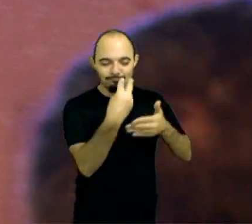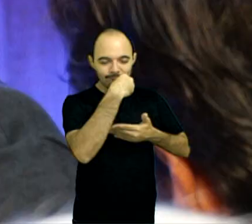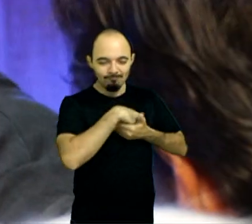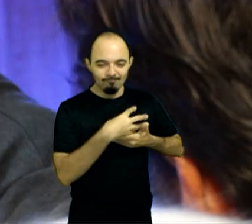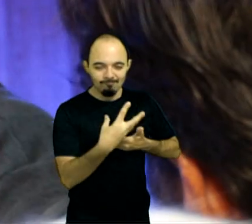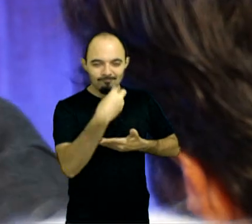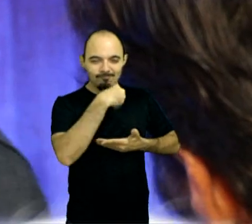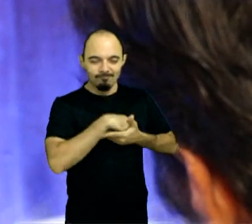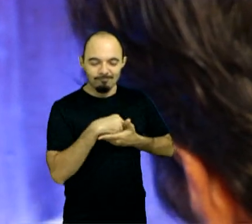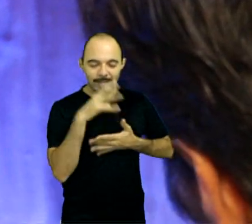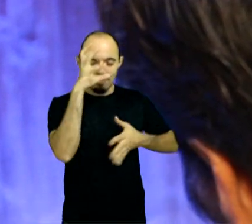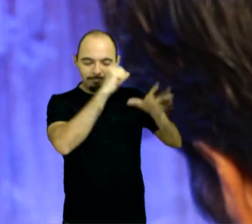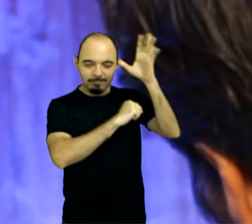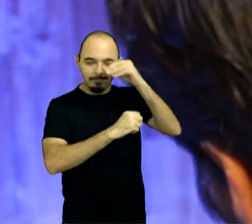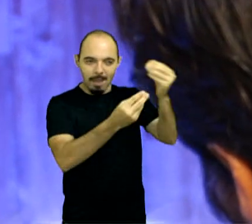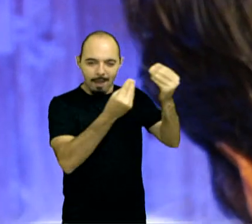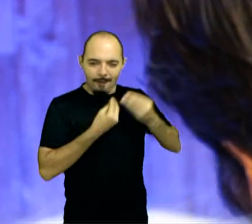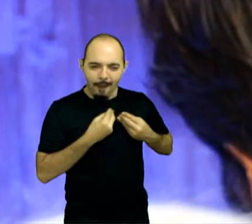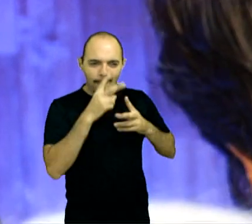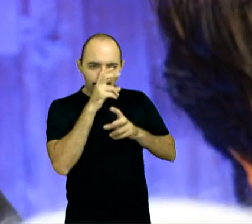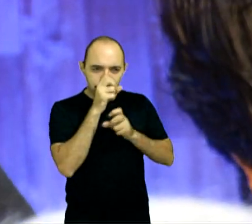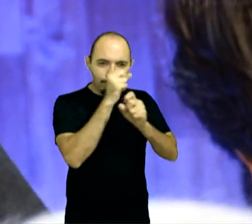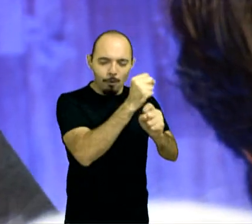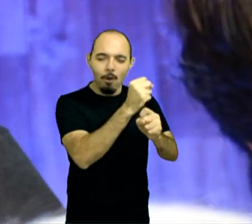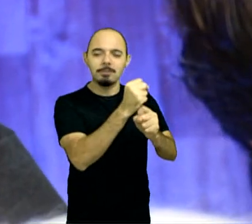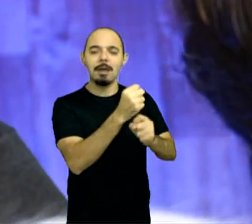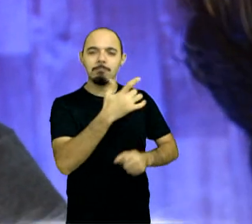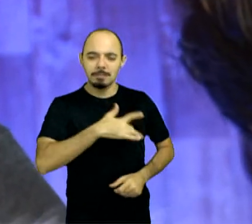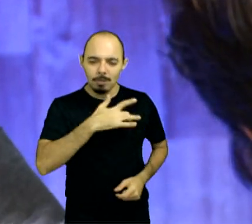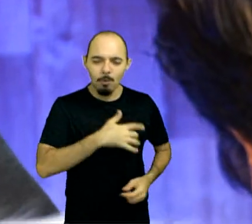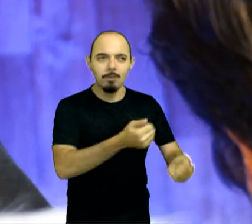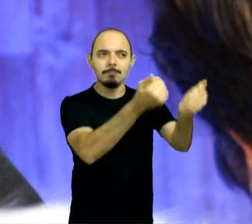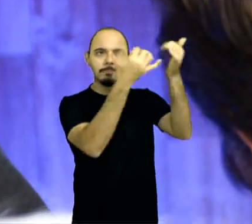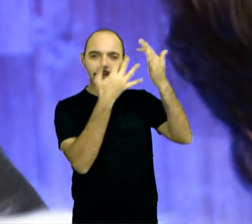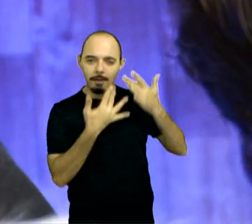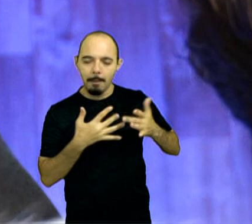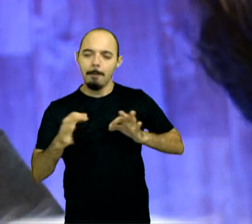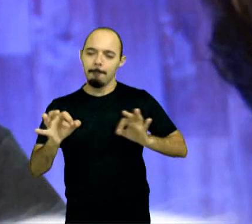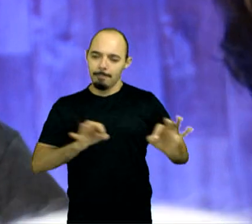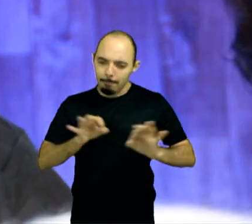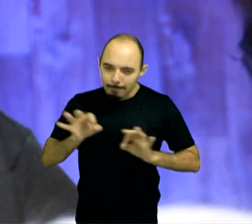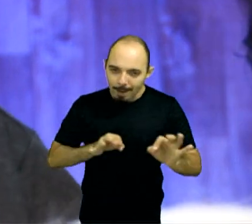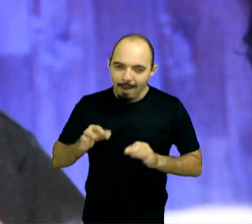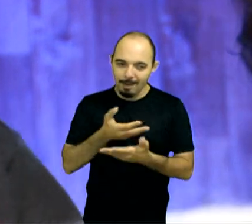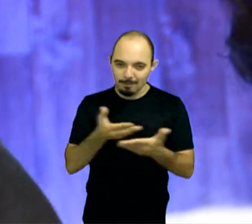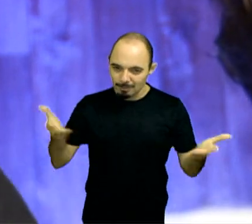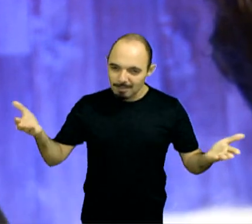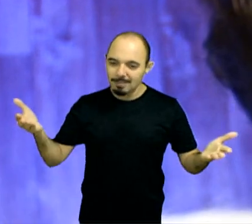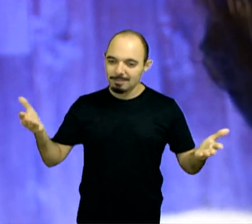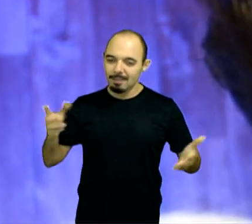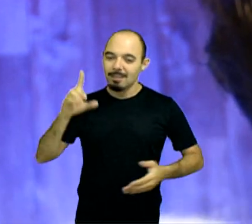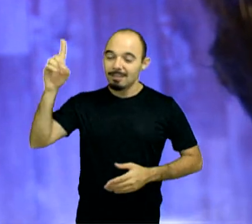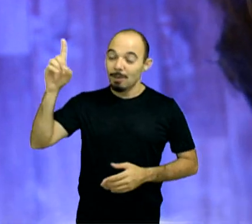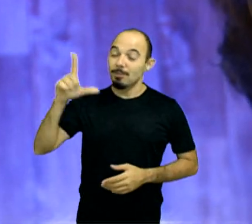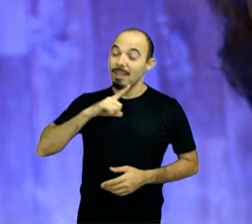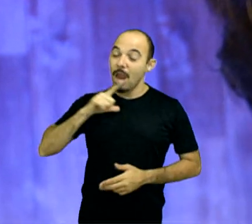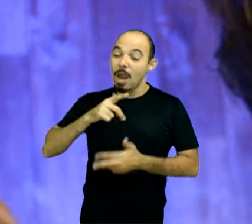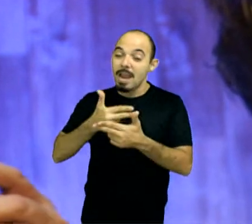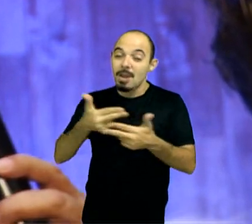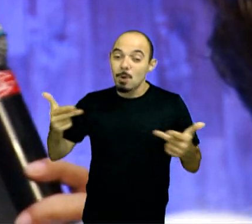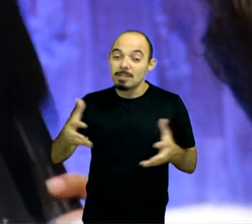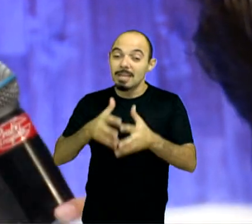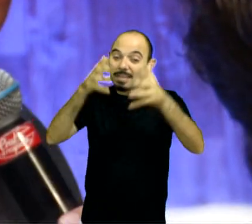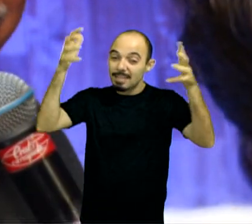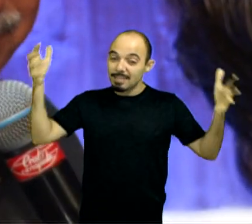graça, é misericórdia. Se prepare, meu irmão, porque Deus tem grandes coisas. Eu não posso